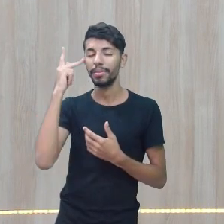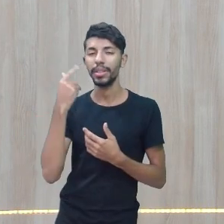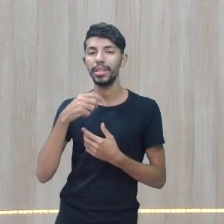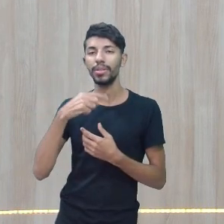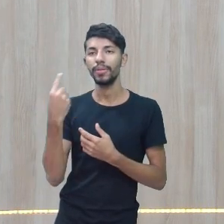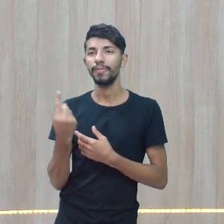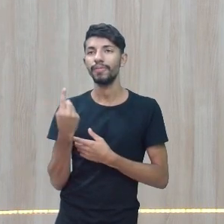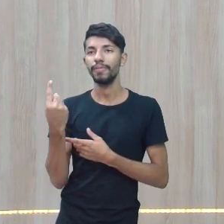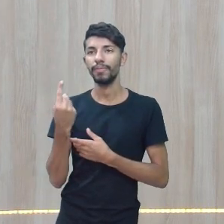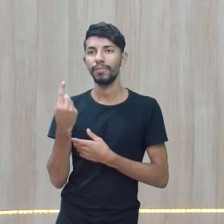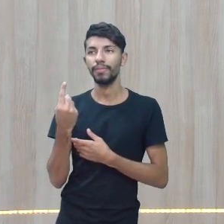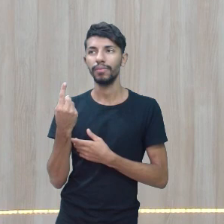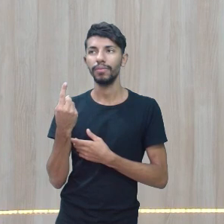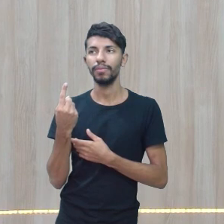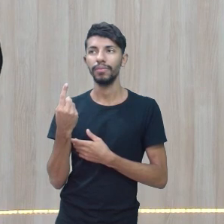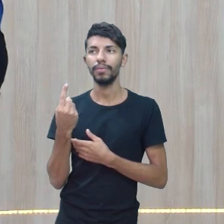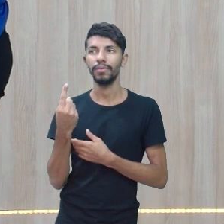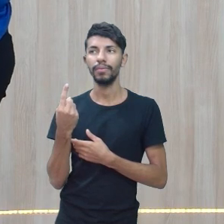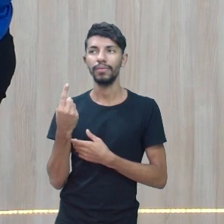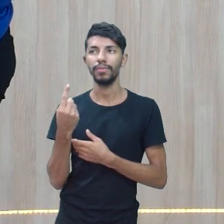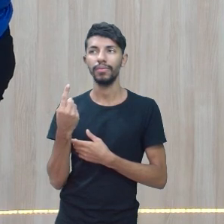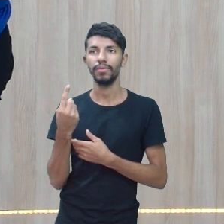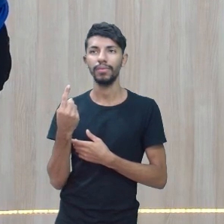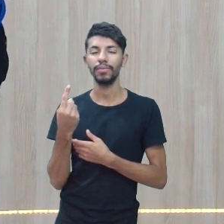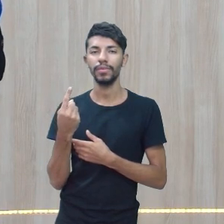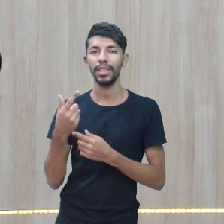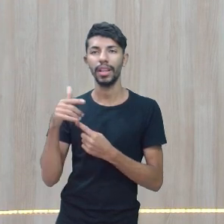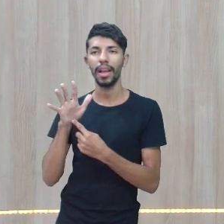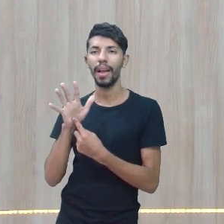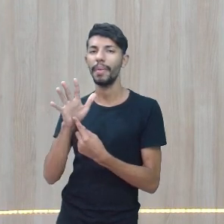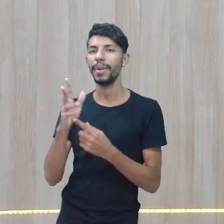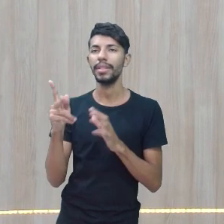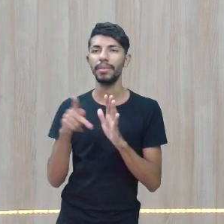que é apresentado aqui nesta oração.